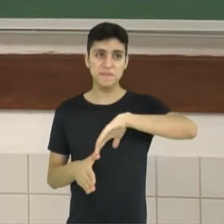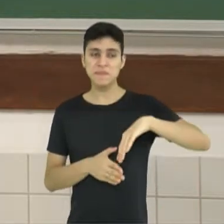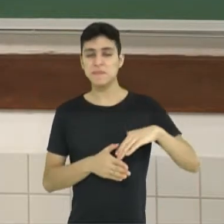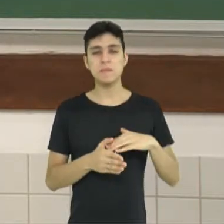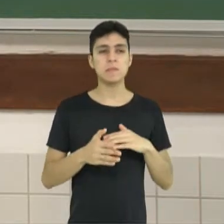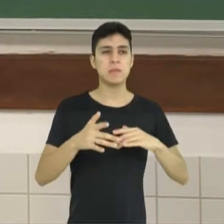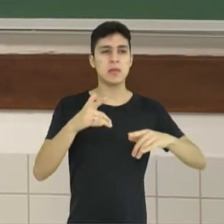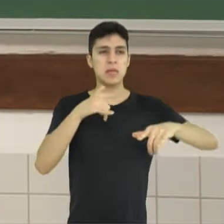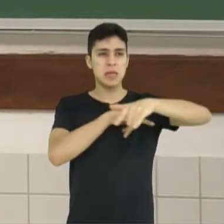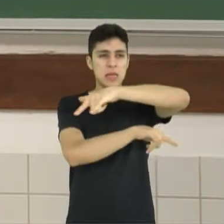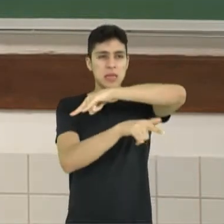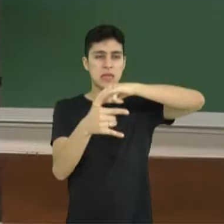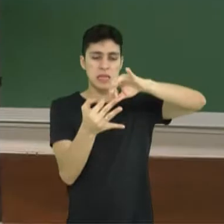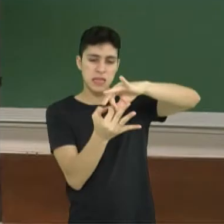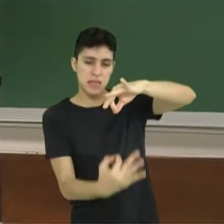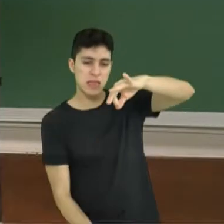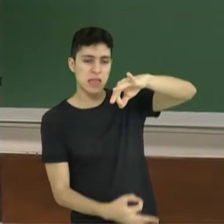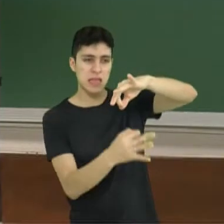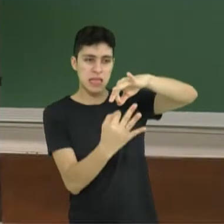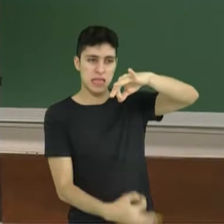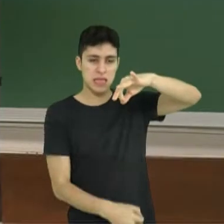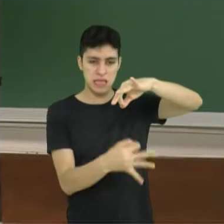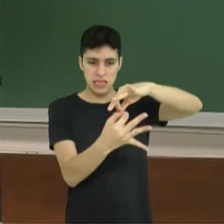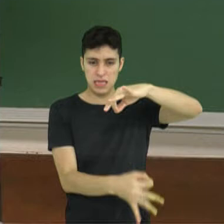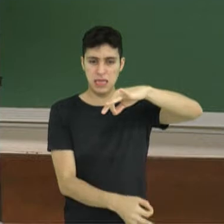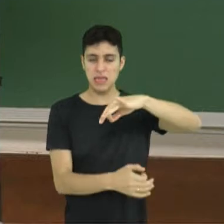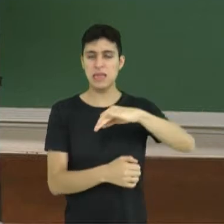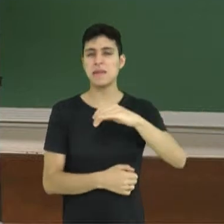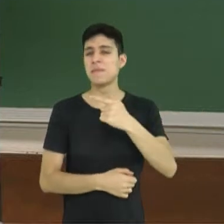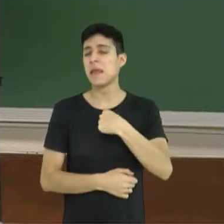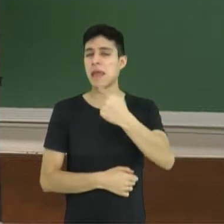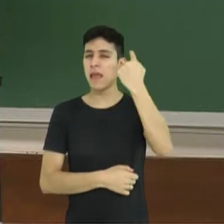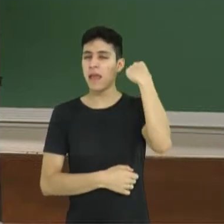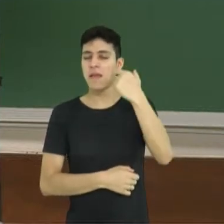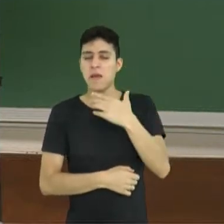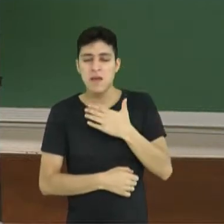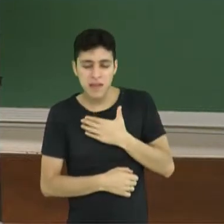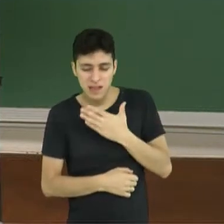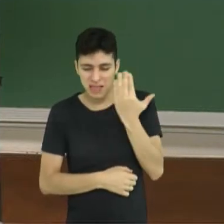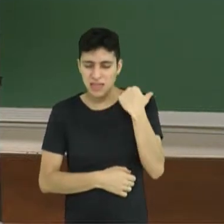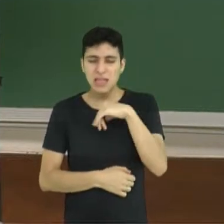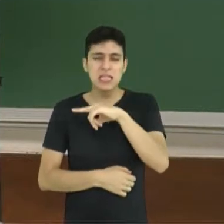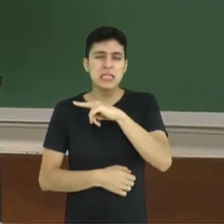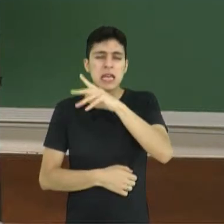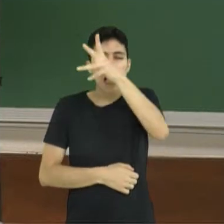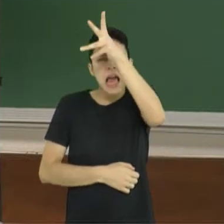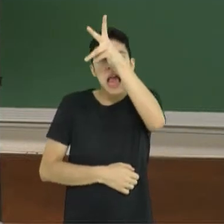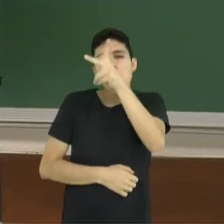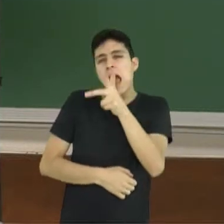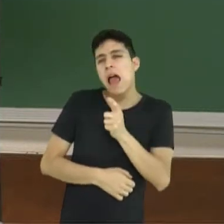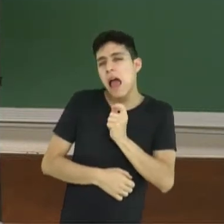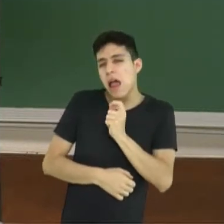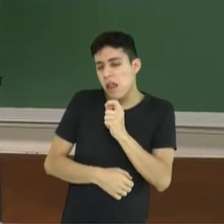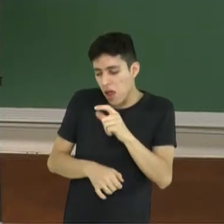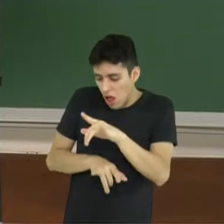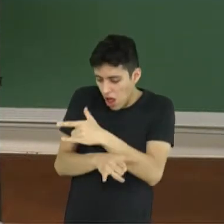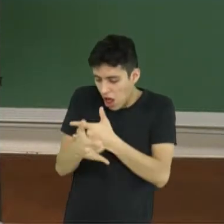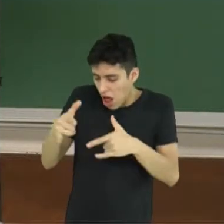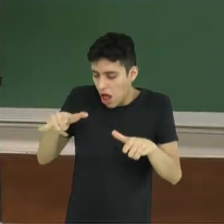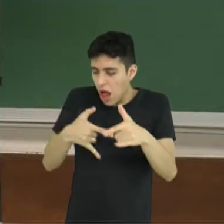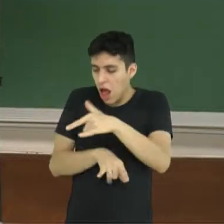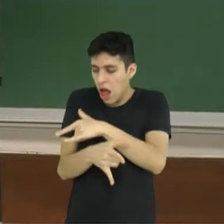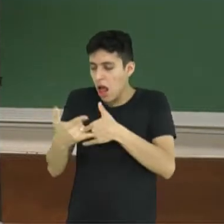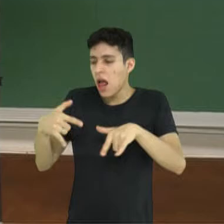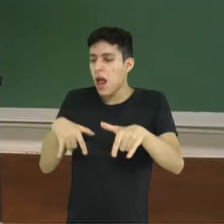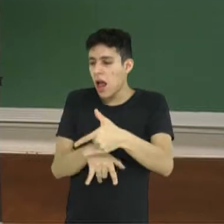Boneco de fios e marionetes. Adorava quando eu era criança, tinha um galinho que você pegava lá, ia ciscando, quebrava no segundo dia, embolava aqueles fios